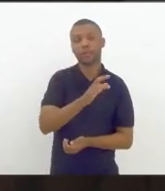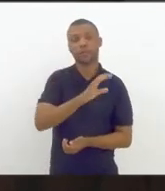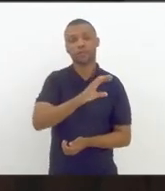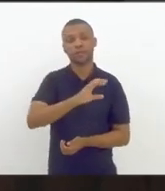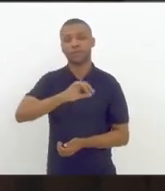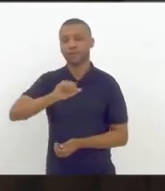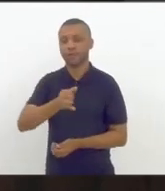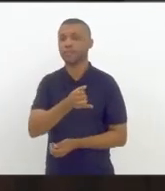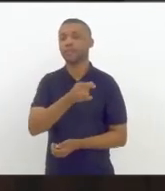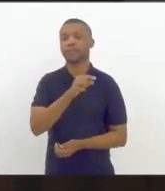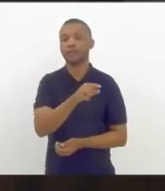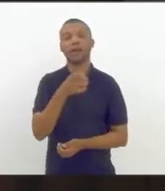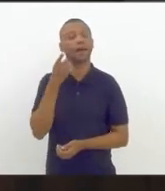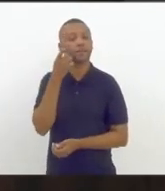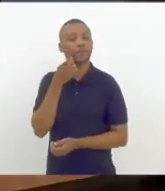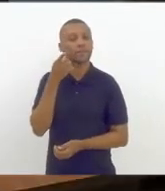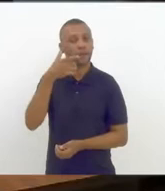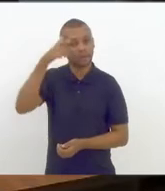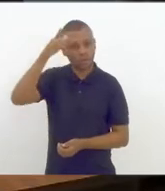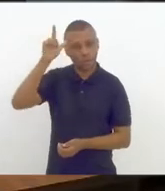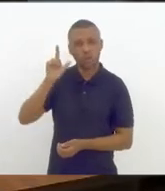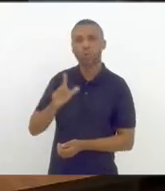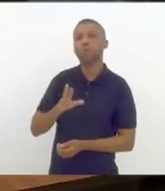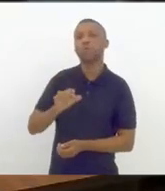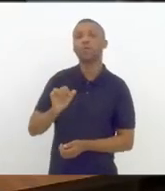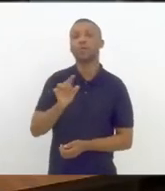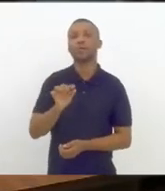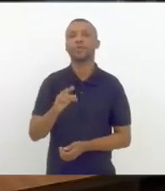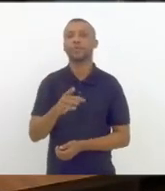deputado Luiz Paulo.